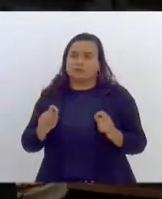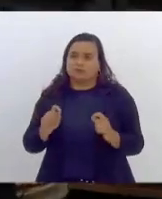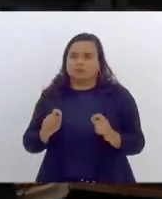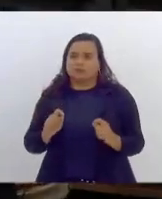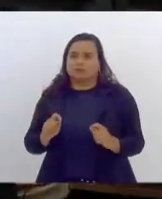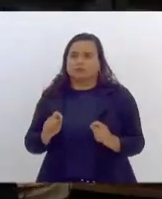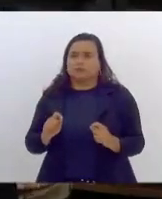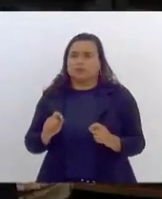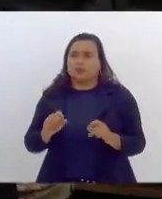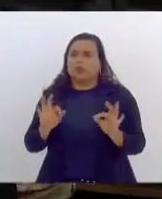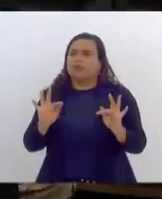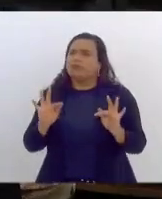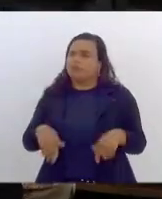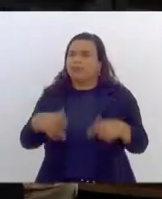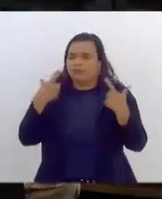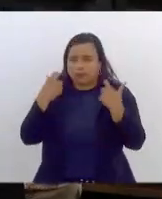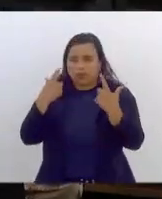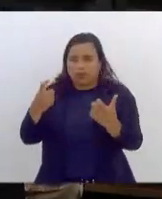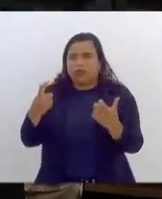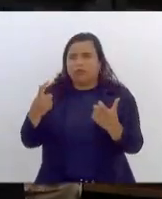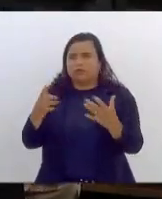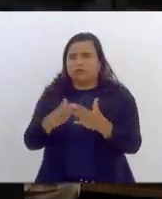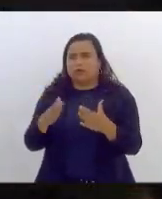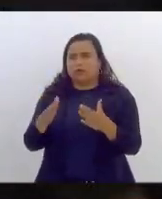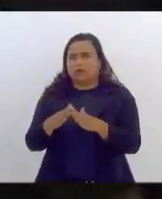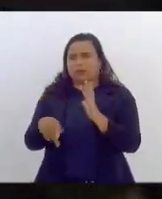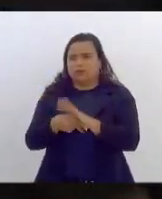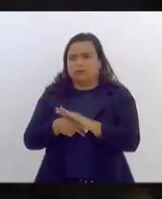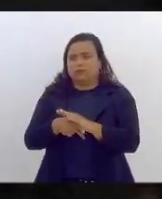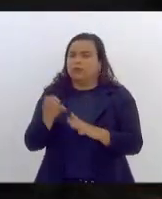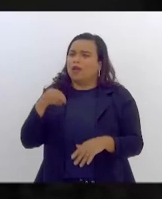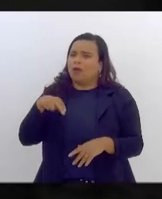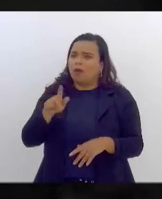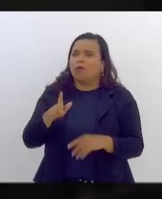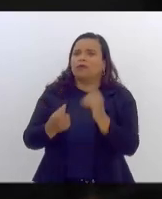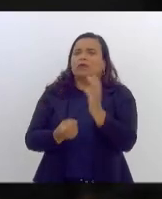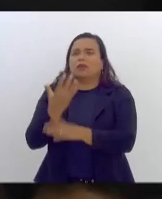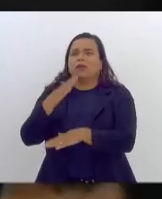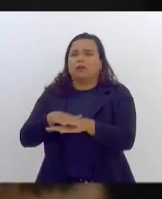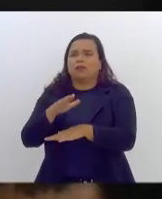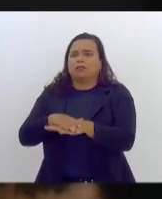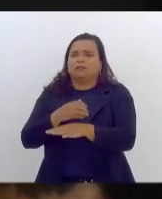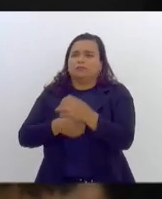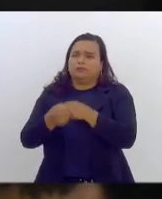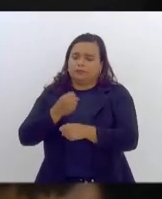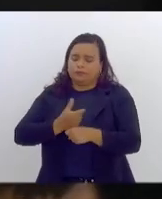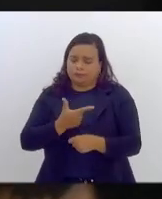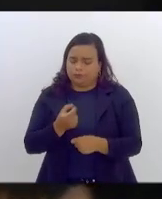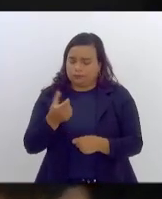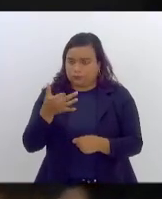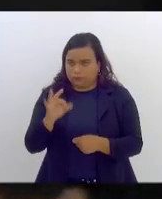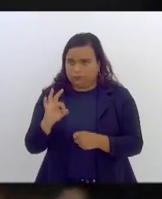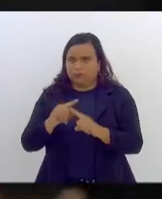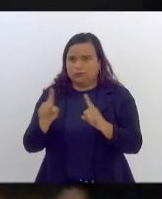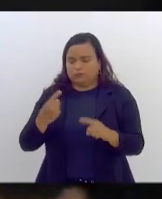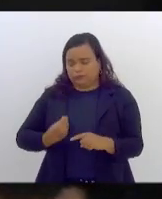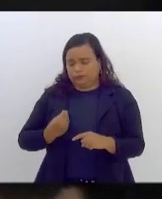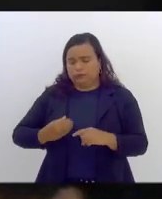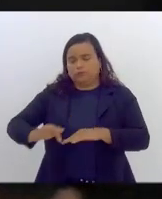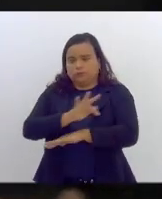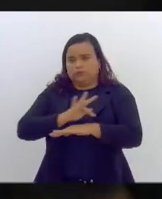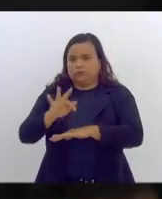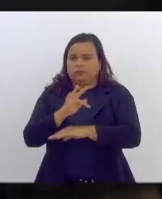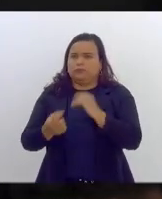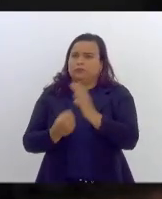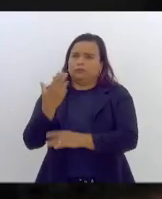pelo fim da violência doméstica. A ONG foi criada em 2010, mas ganhou status formal em